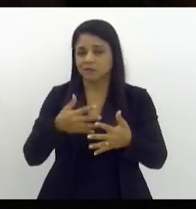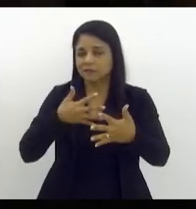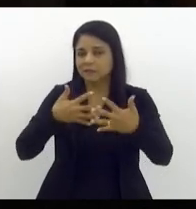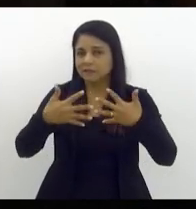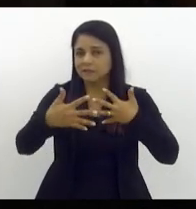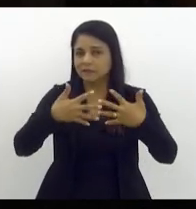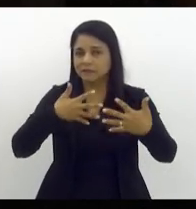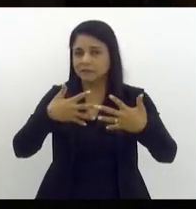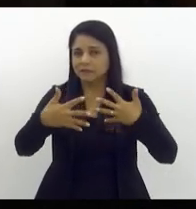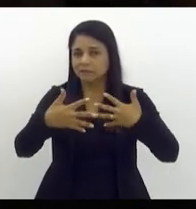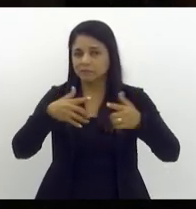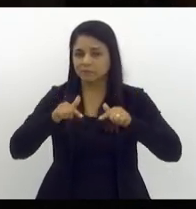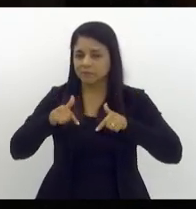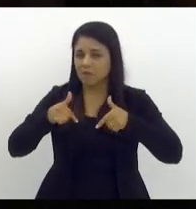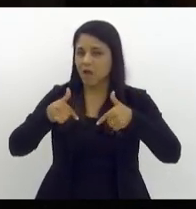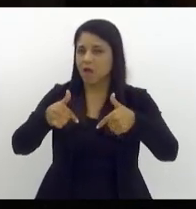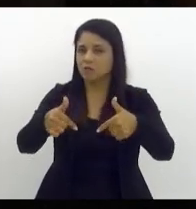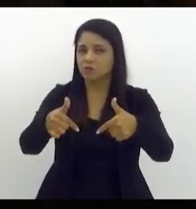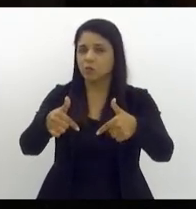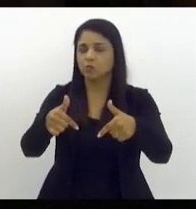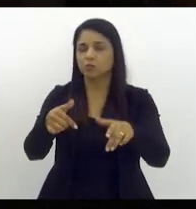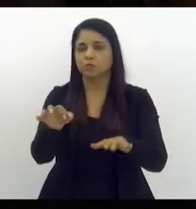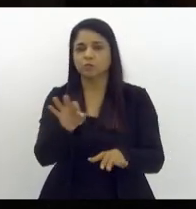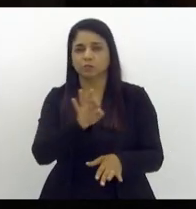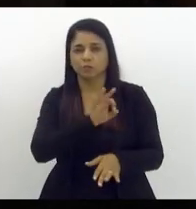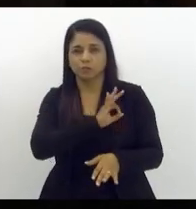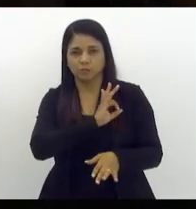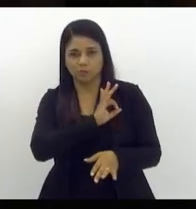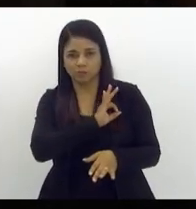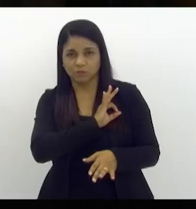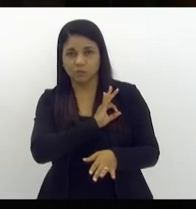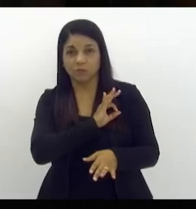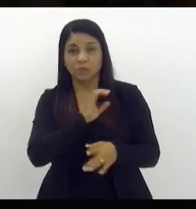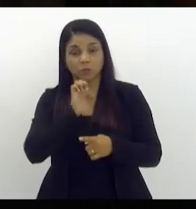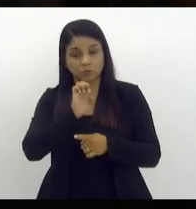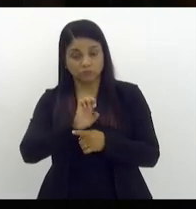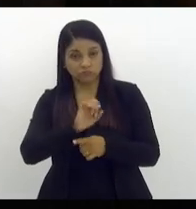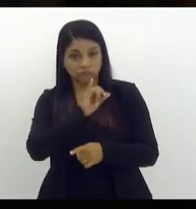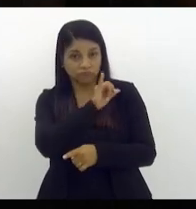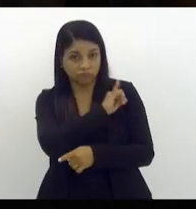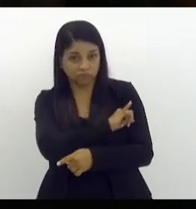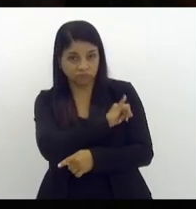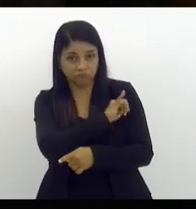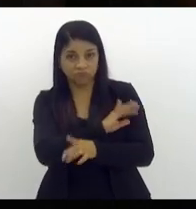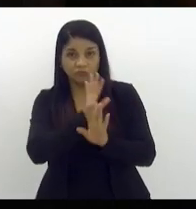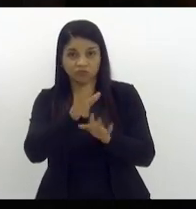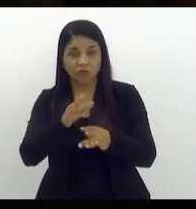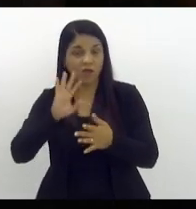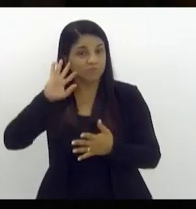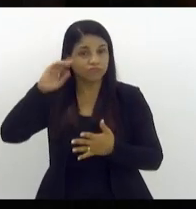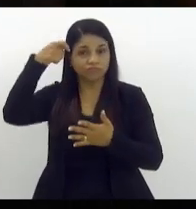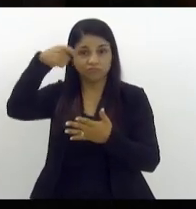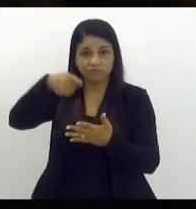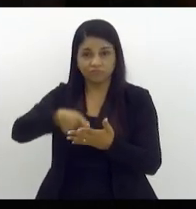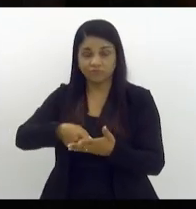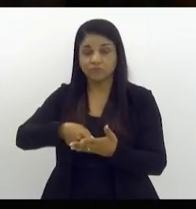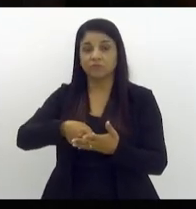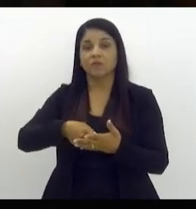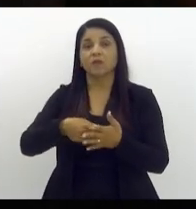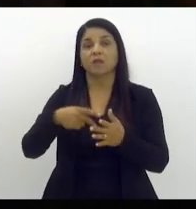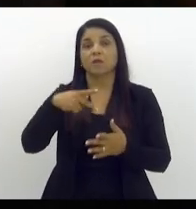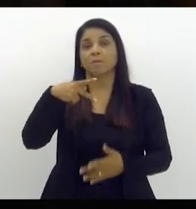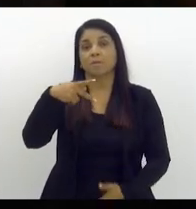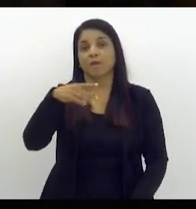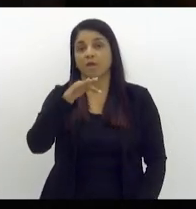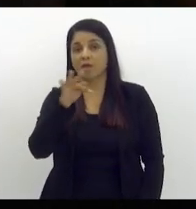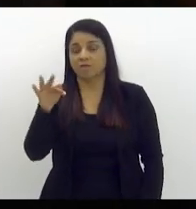das ações policiais, por que que o Rio de Janeiro, que já tem decisão do STF a partir da DPF 635, não